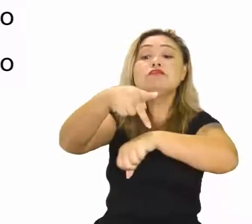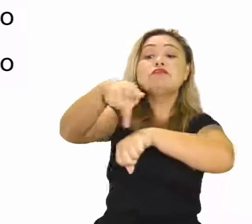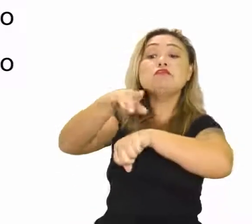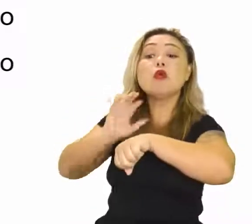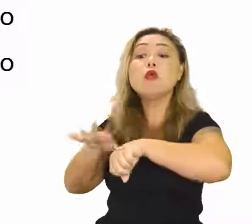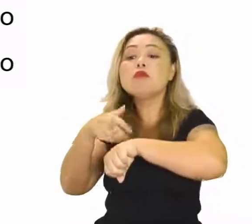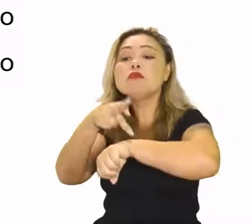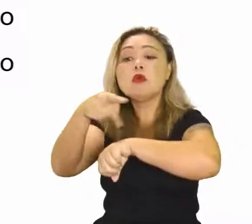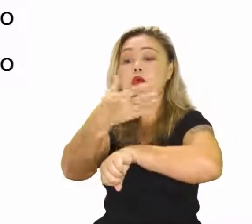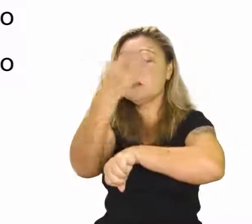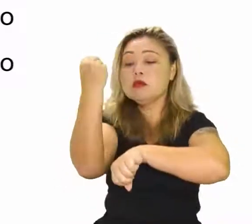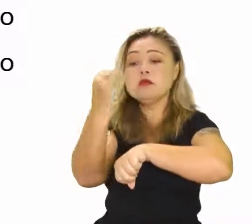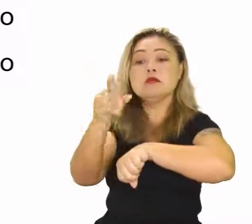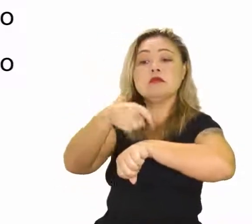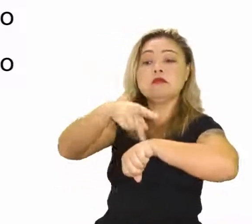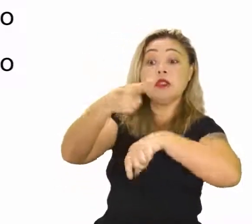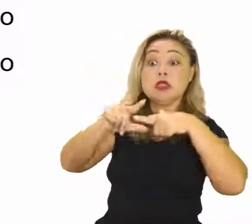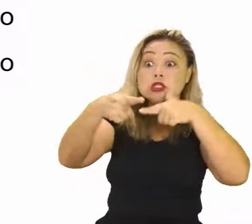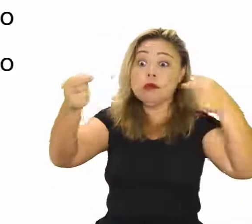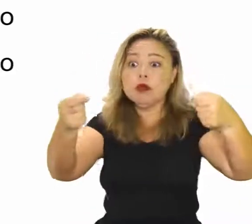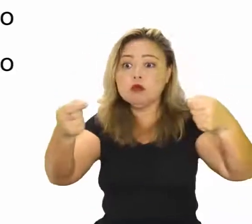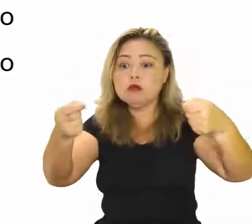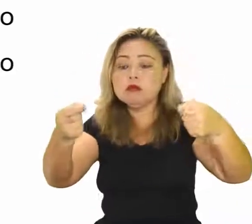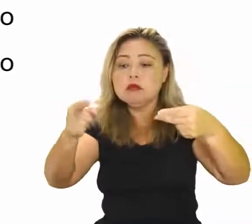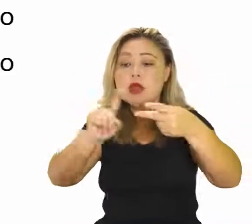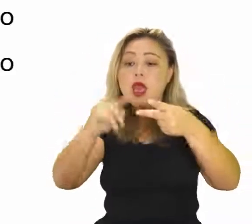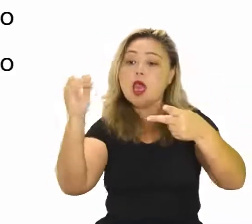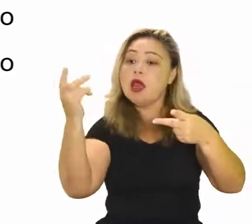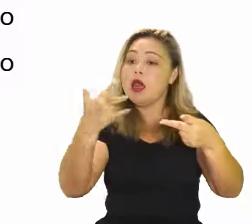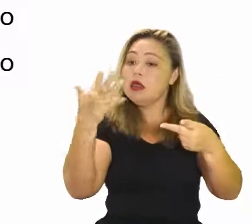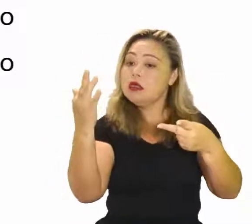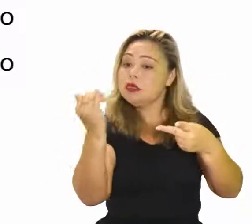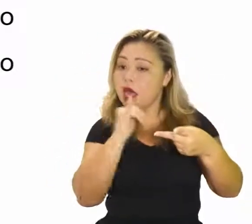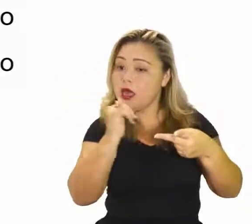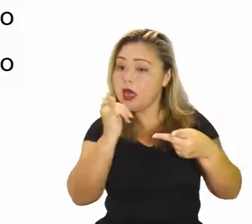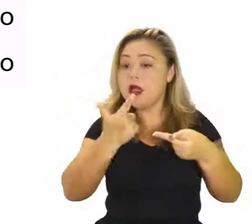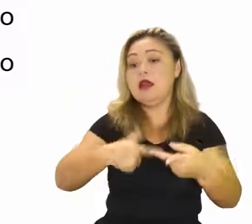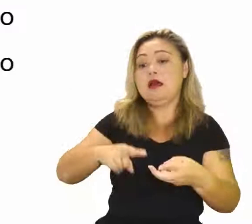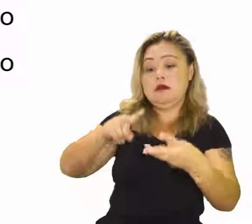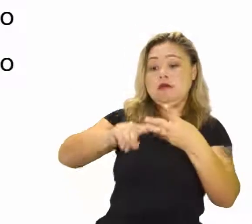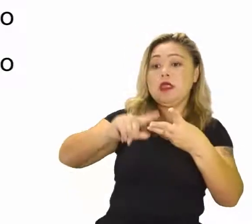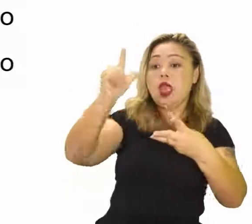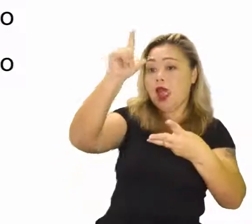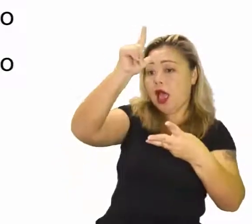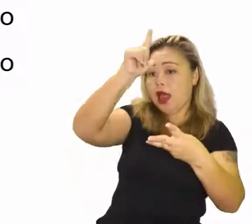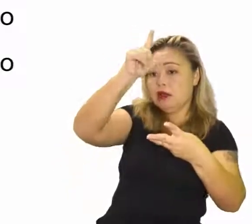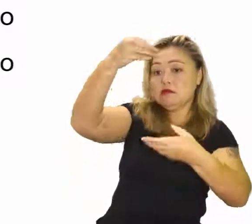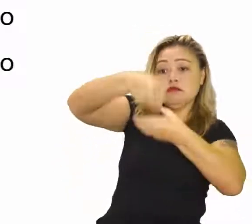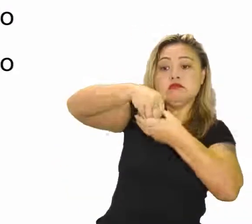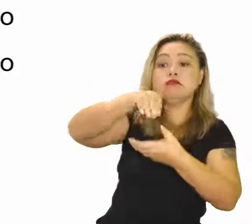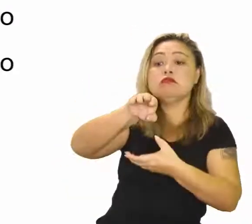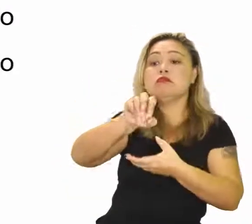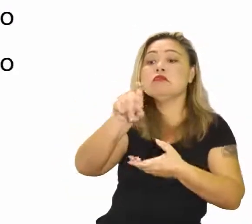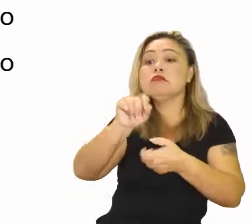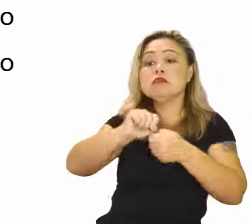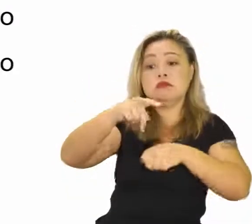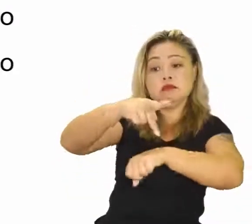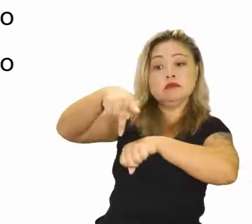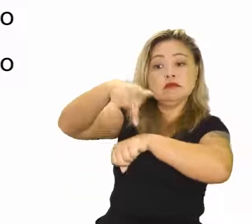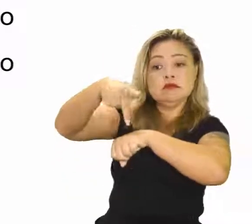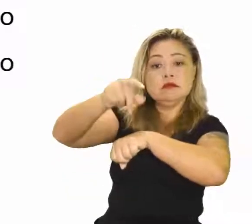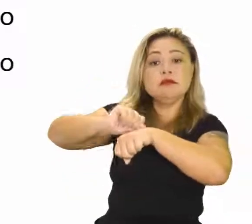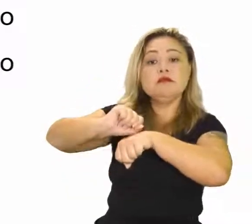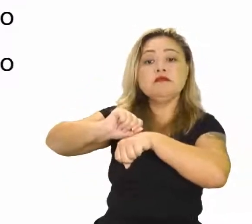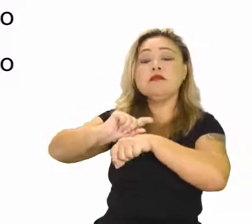eixo? Nunca esqueça. Japão, Itália e Alemanha faziam parte do eixo.